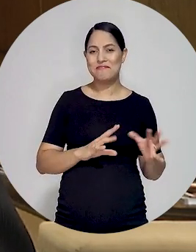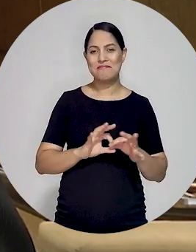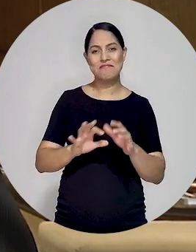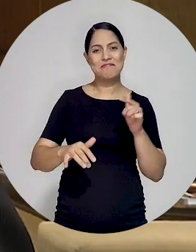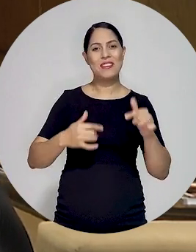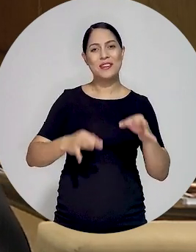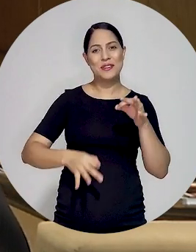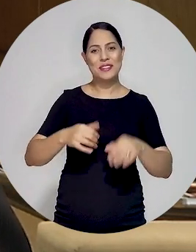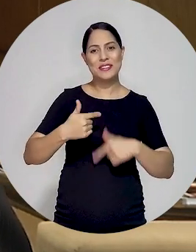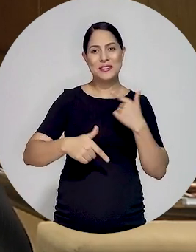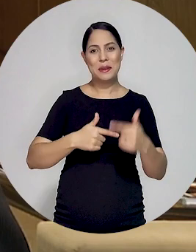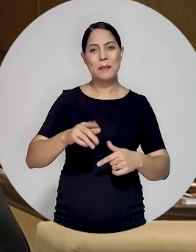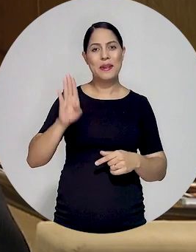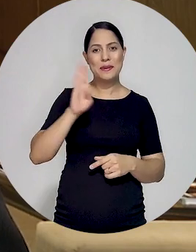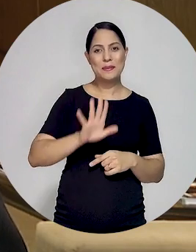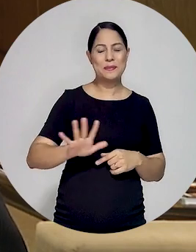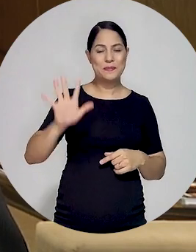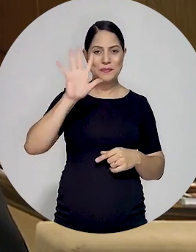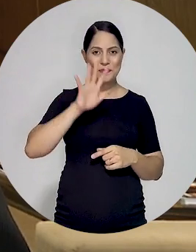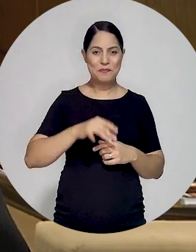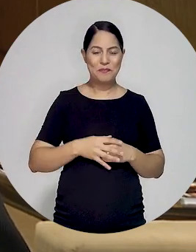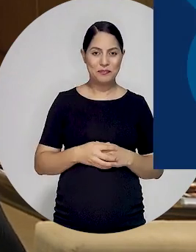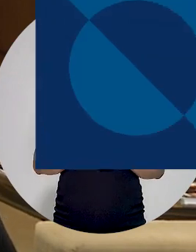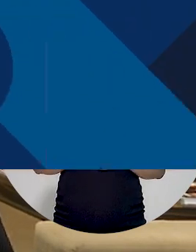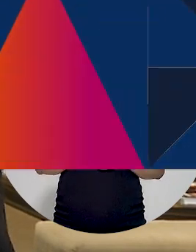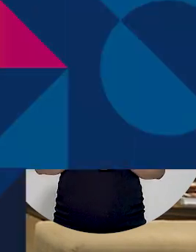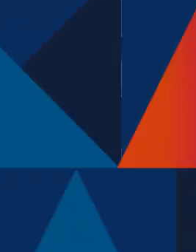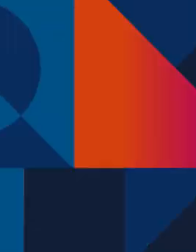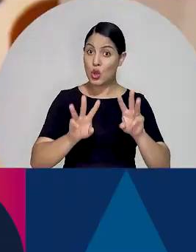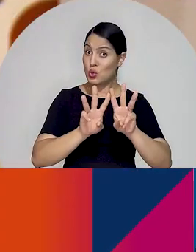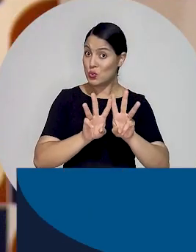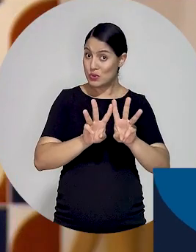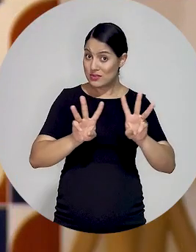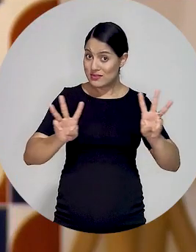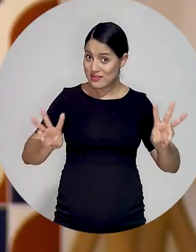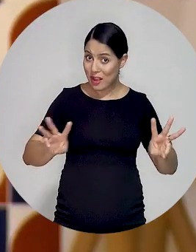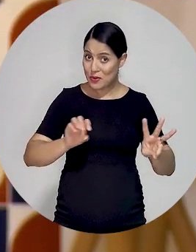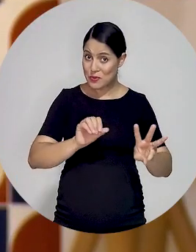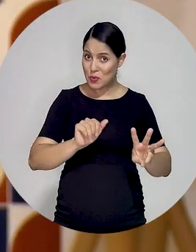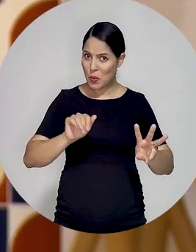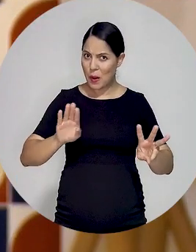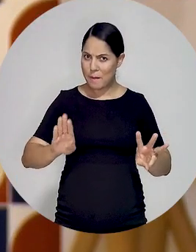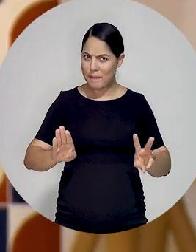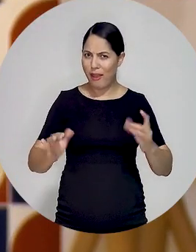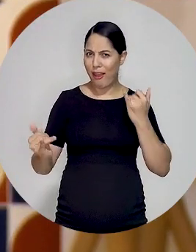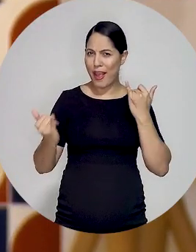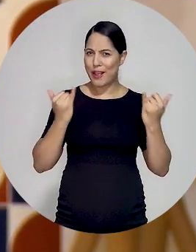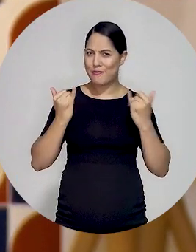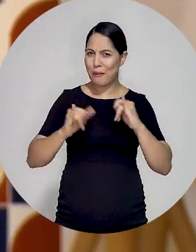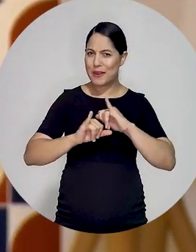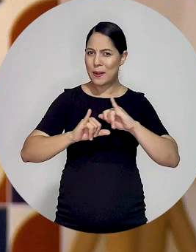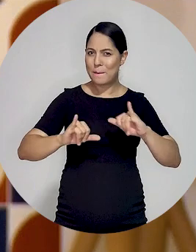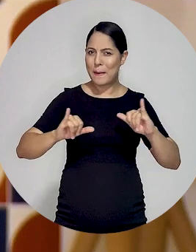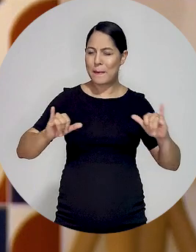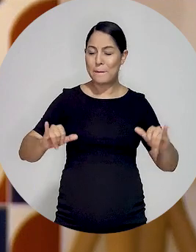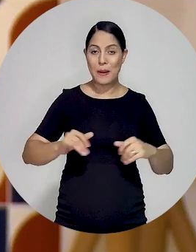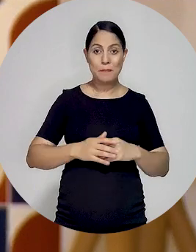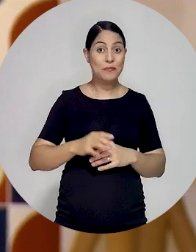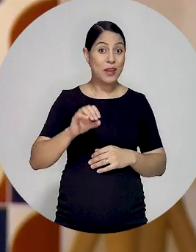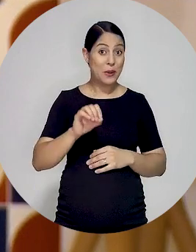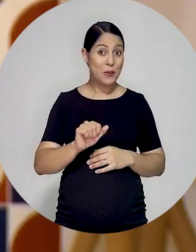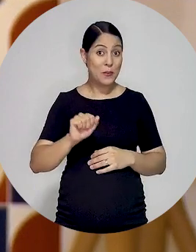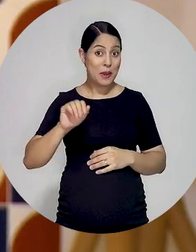2 para a justiça trabalhista brasileira. No site da OAB você encontra outras notícias